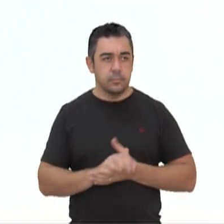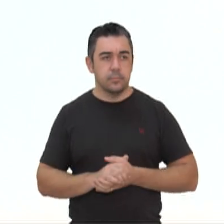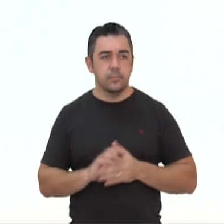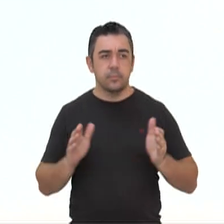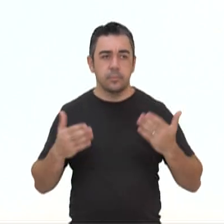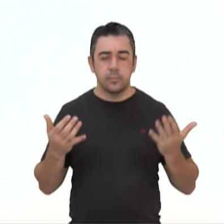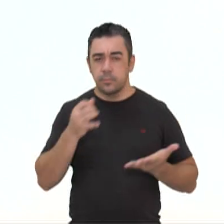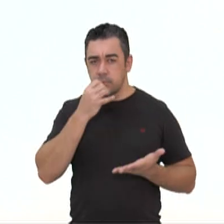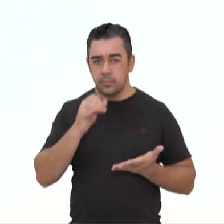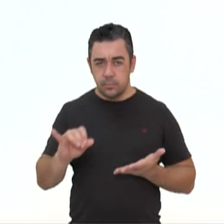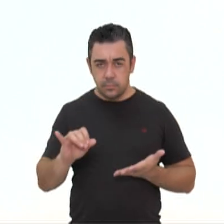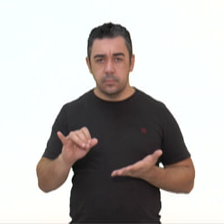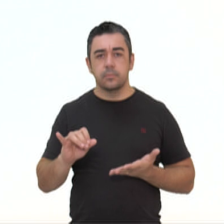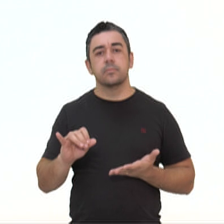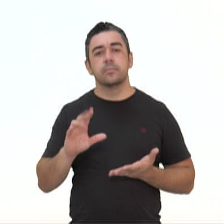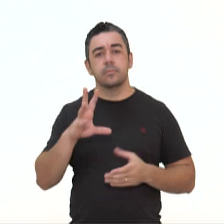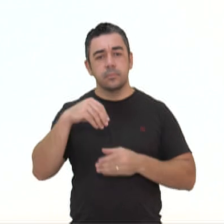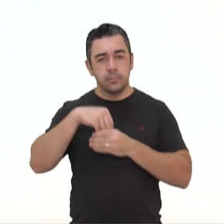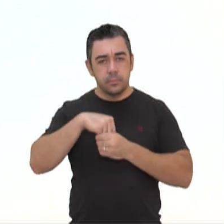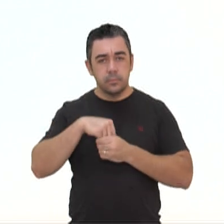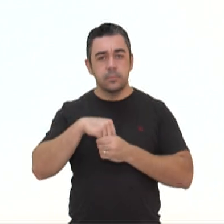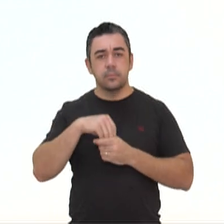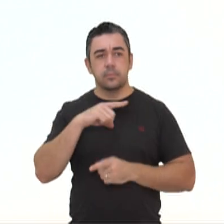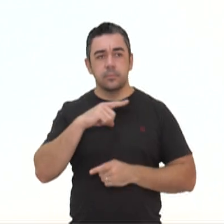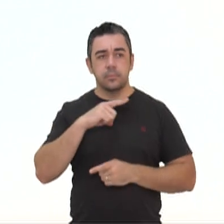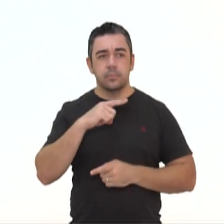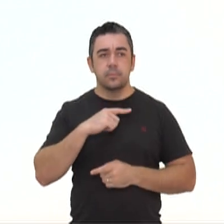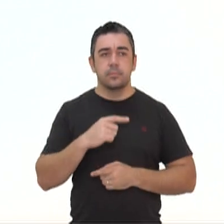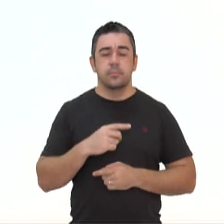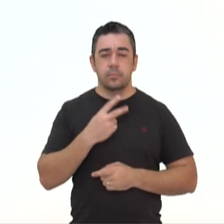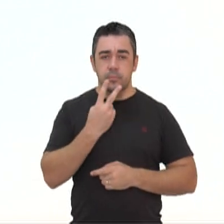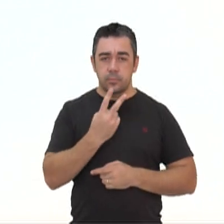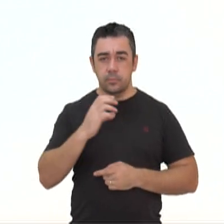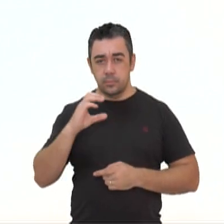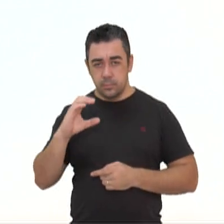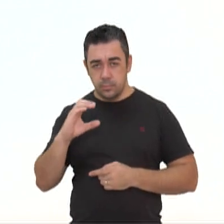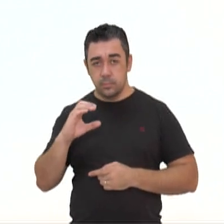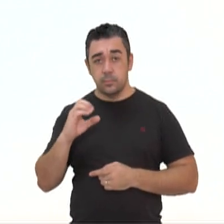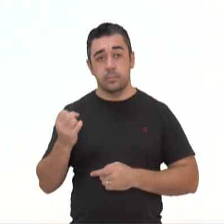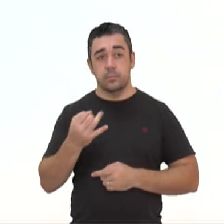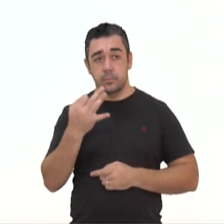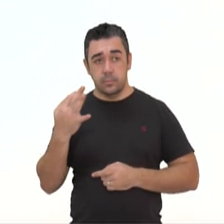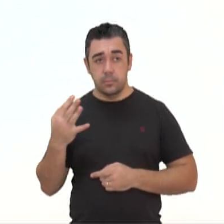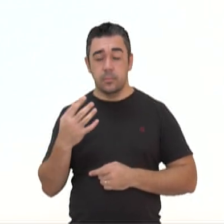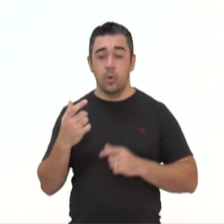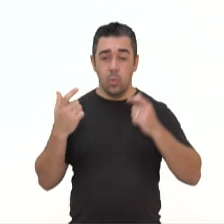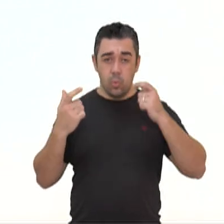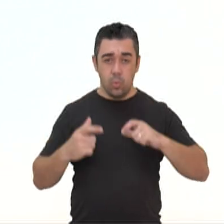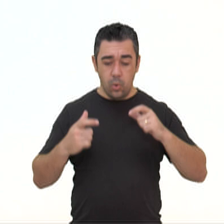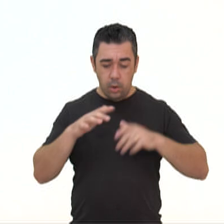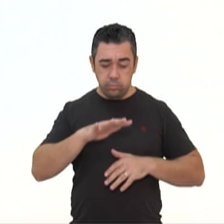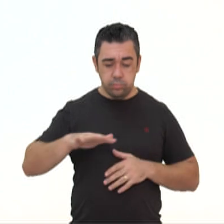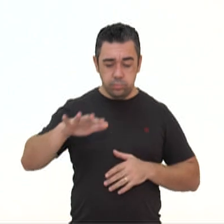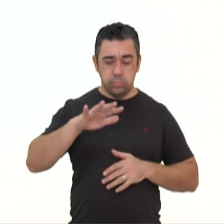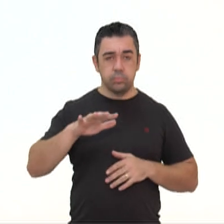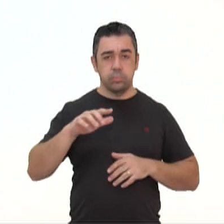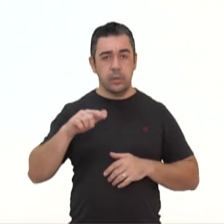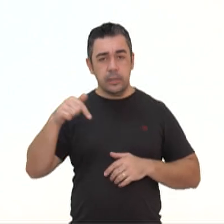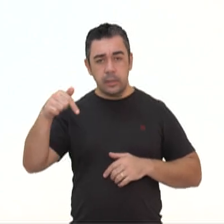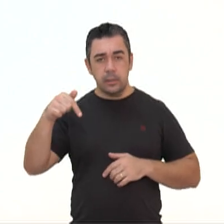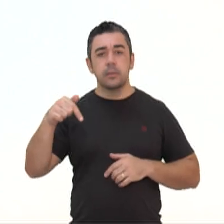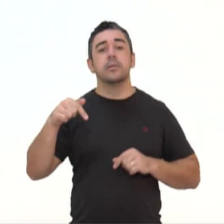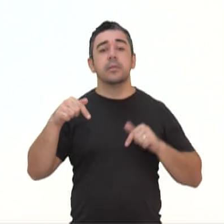Qual energia potencial elétrica de uma carga de 2 coulombs acumularia em um ponto do espaço de potencial